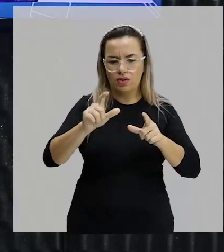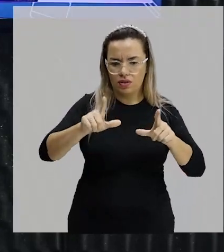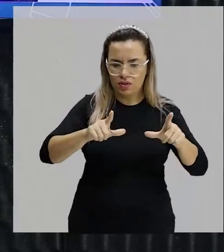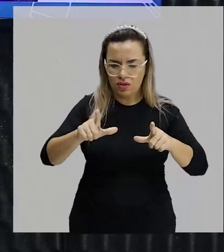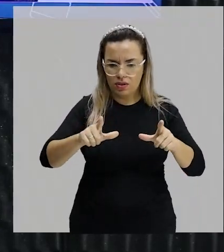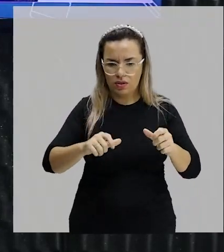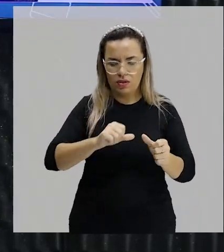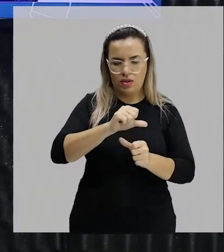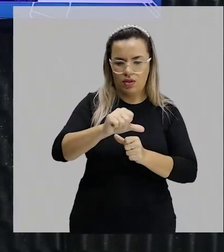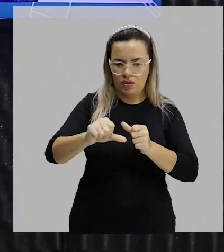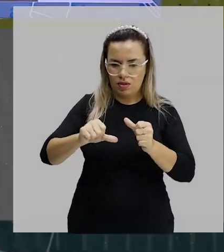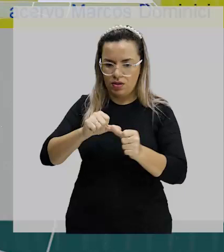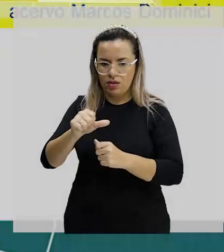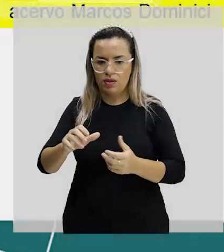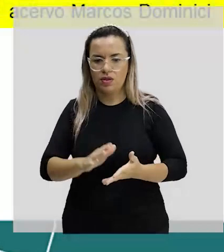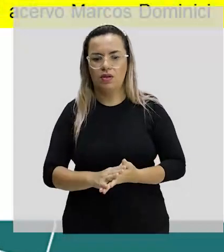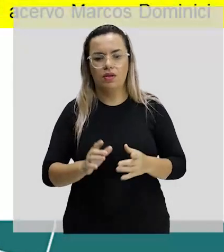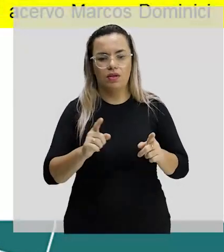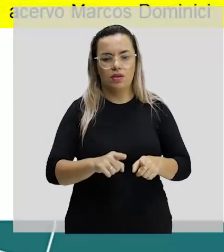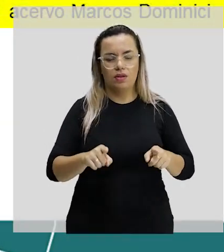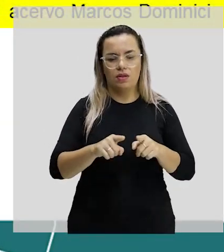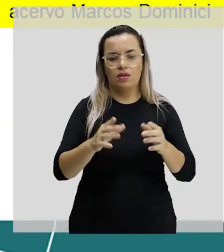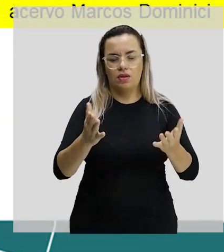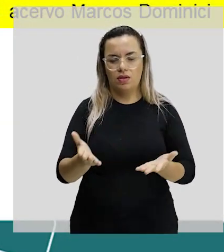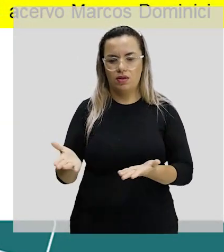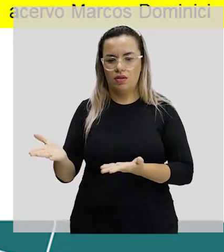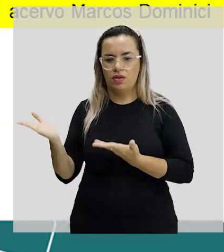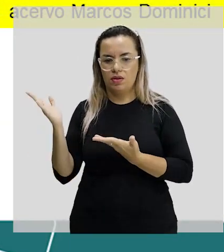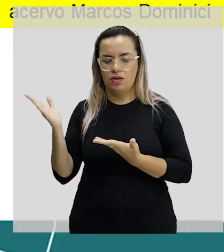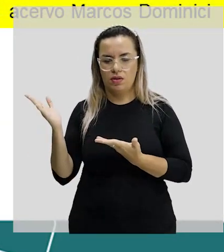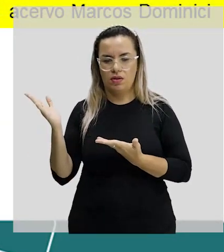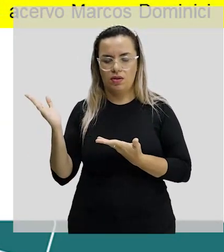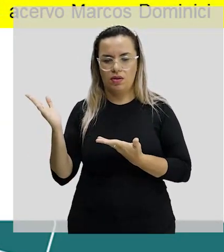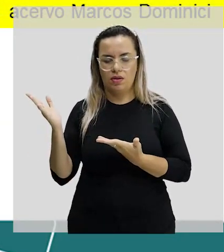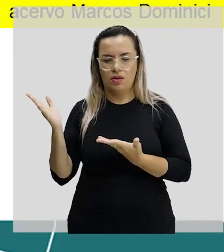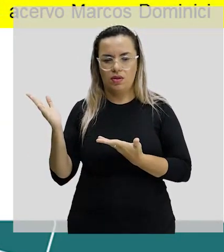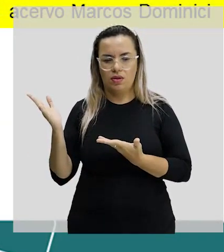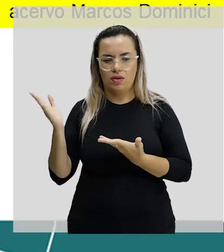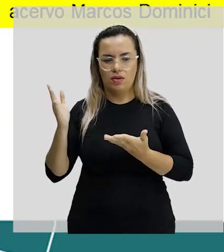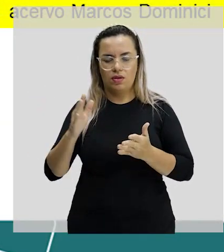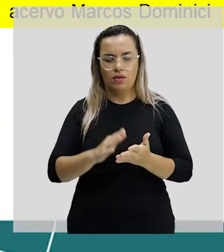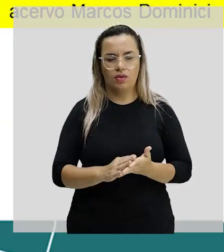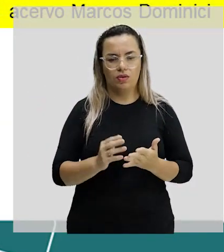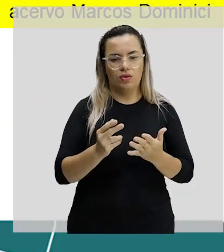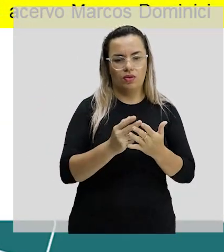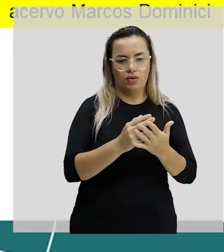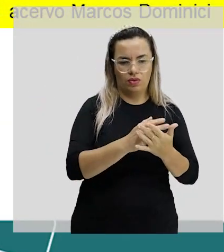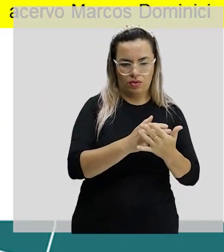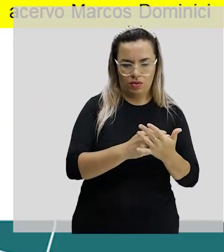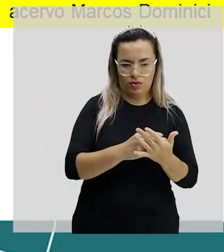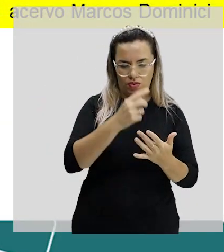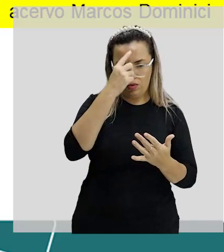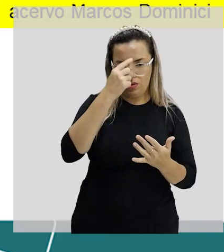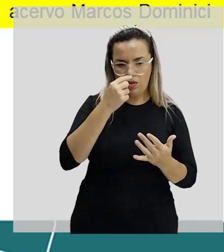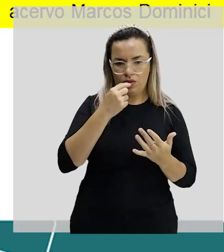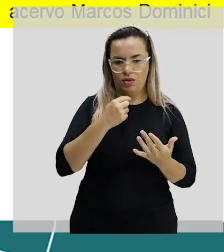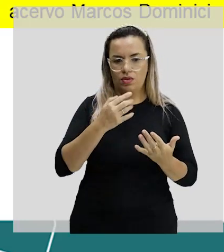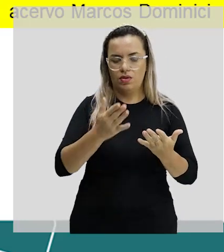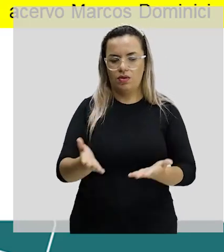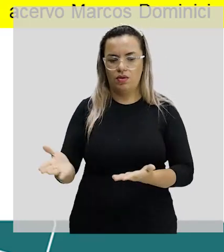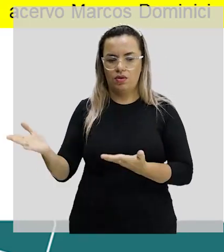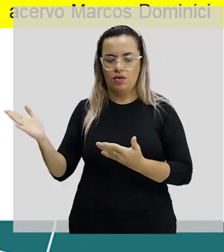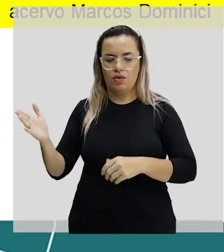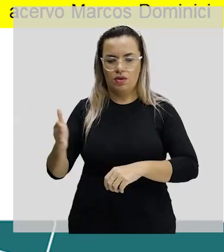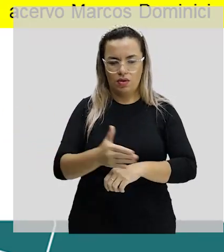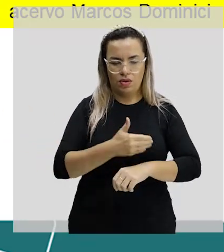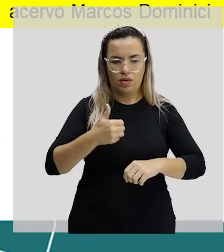muito. Cenário ilustrativo, um painel também é um cenário nosso, para um teatro que diz, um teatro não, o melhor teatro do Brasil, me